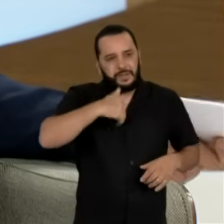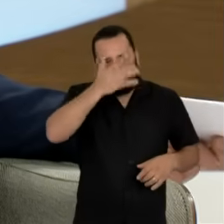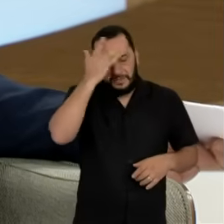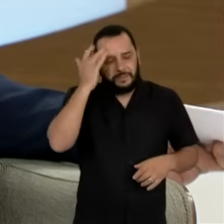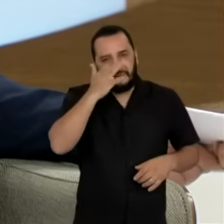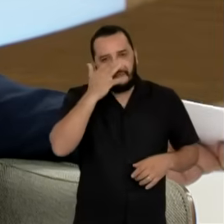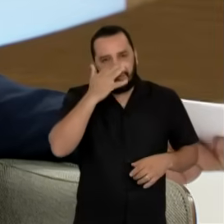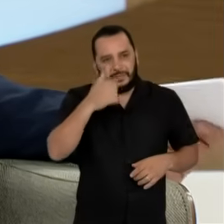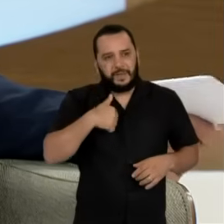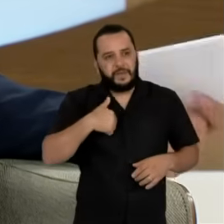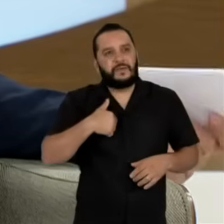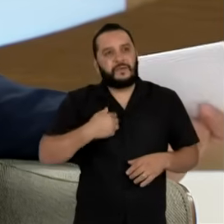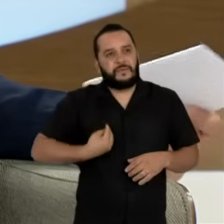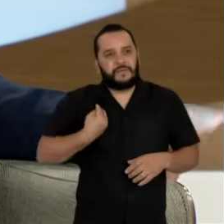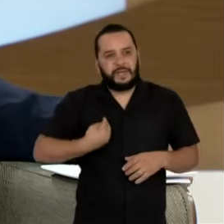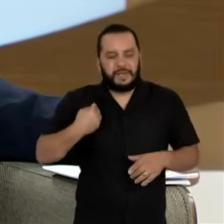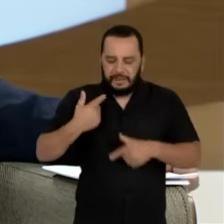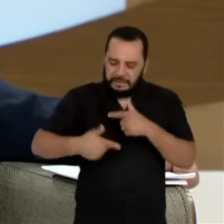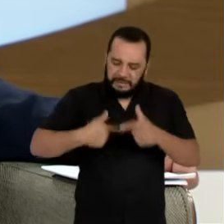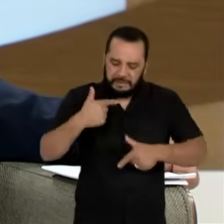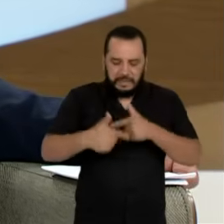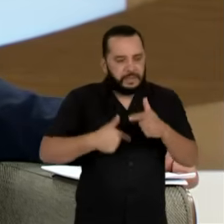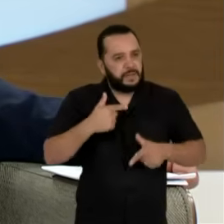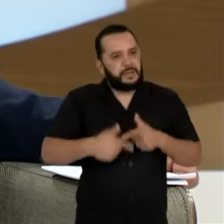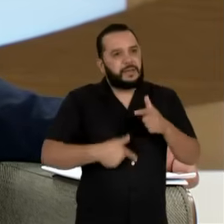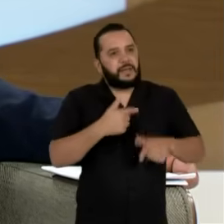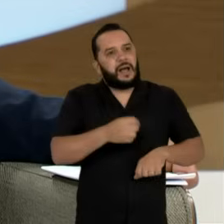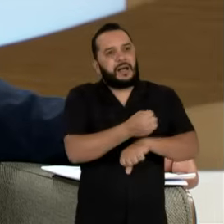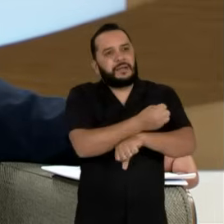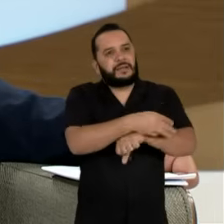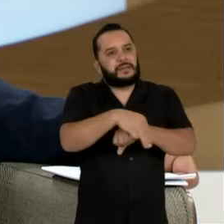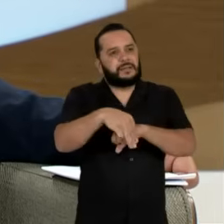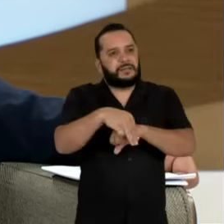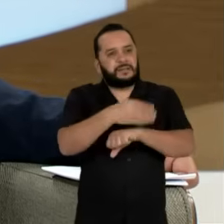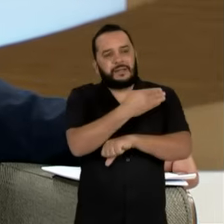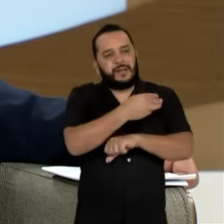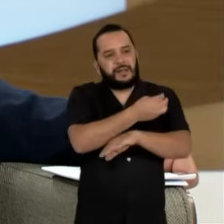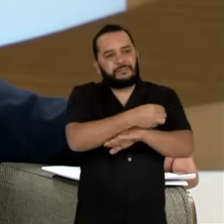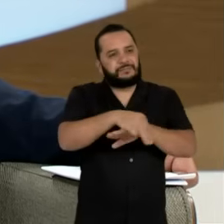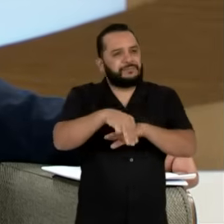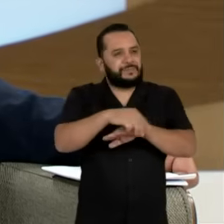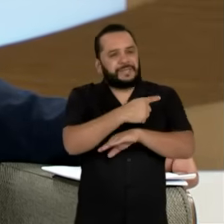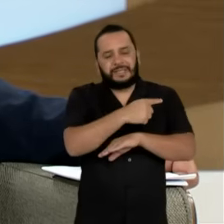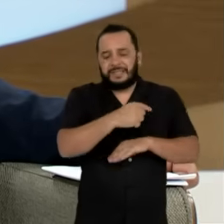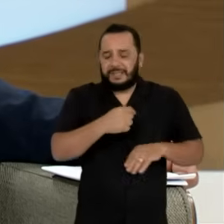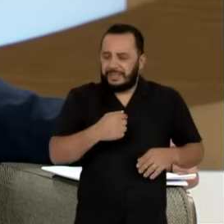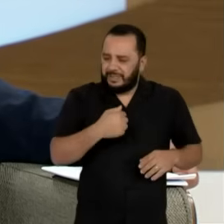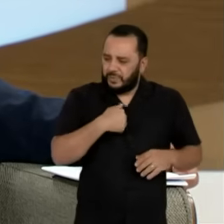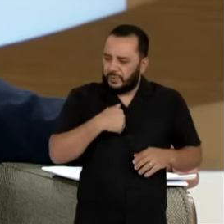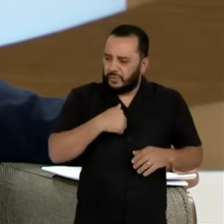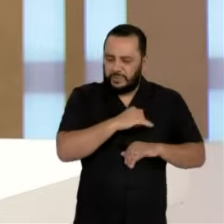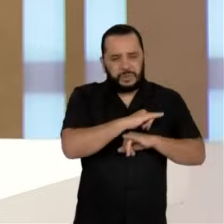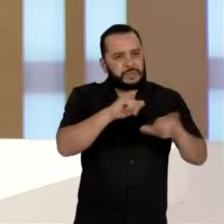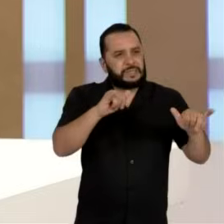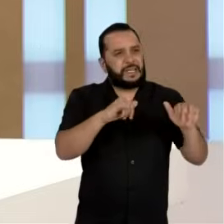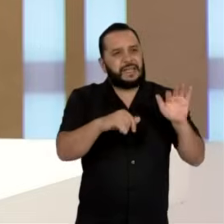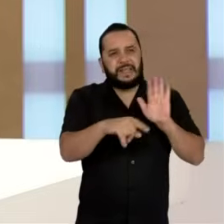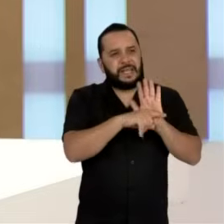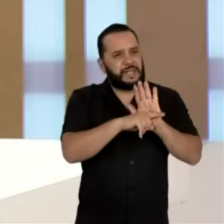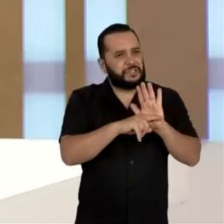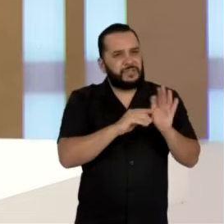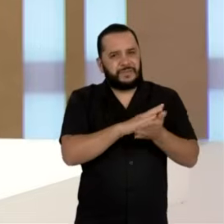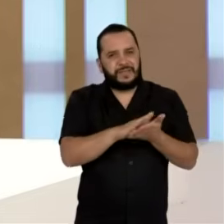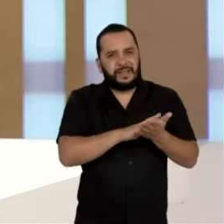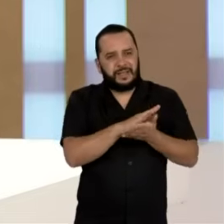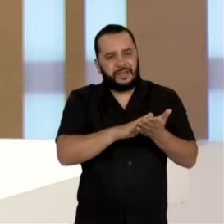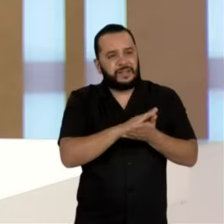dediquei minha vida para aquele lugar, né? Para aquelas comunidades. Então, nunca trouxemos nenhuma notícia negativa lá, nunca fizemos nada negativo.